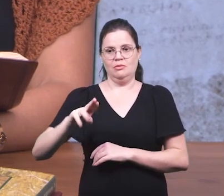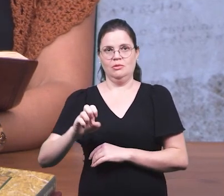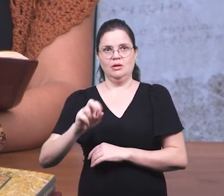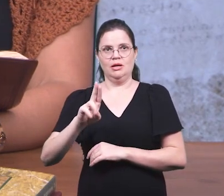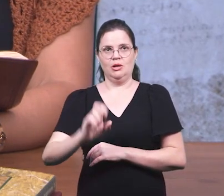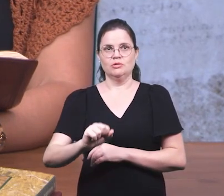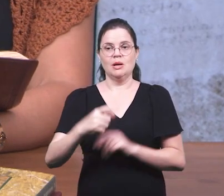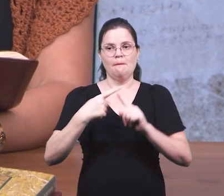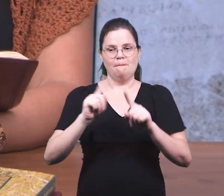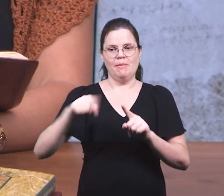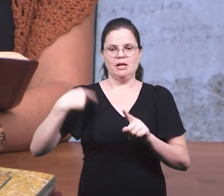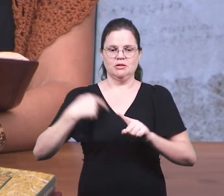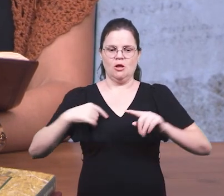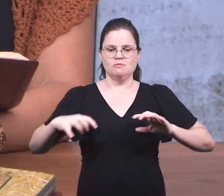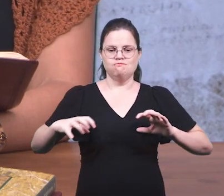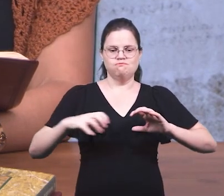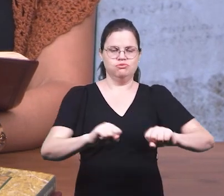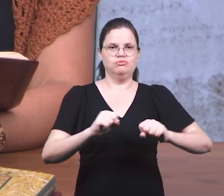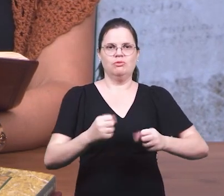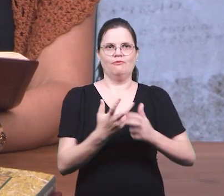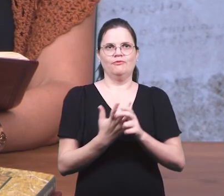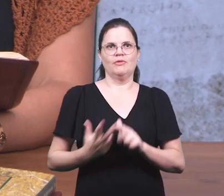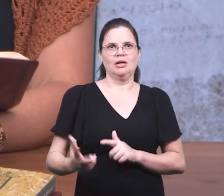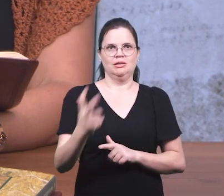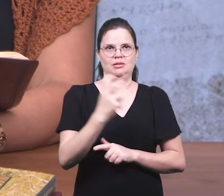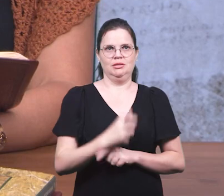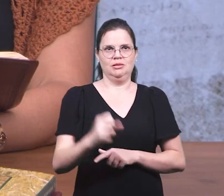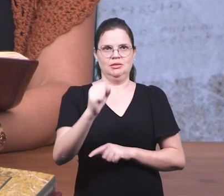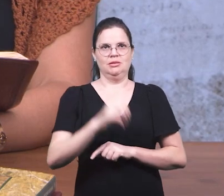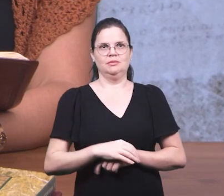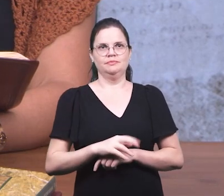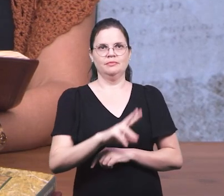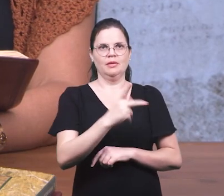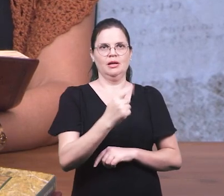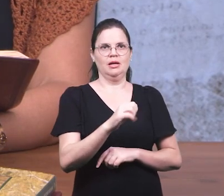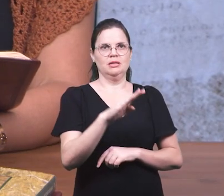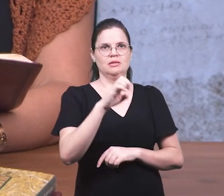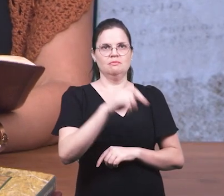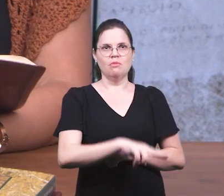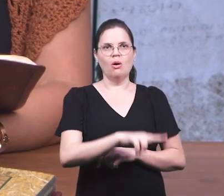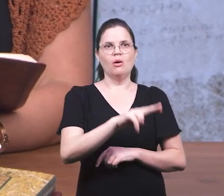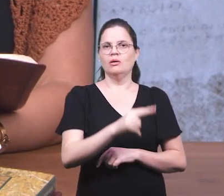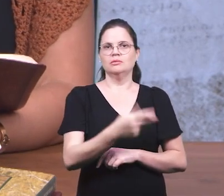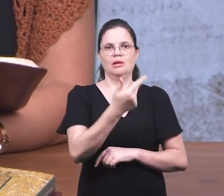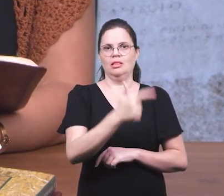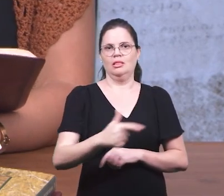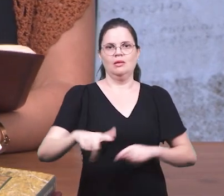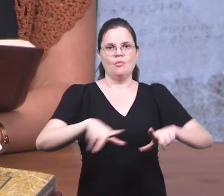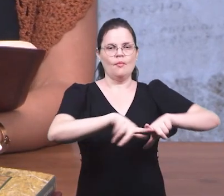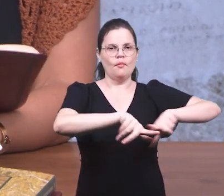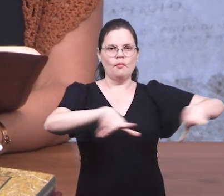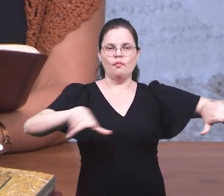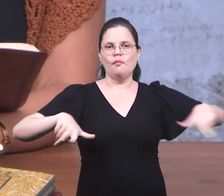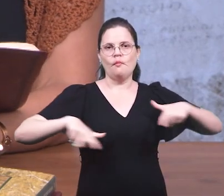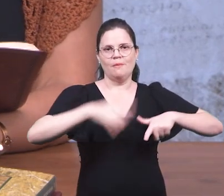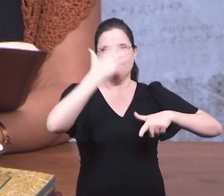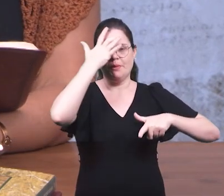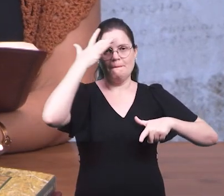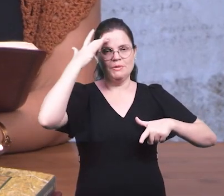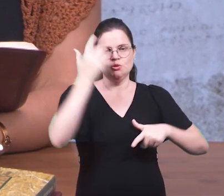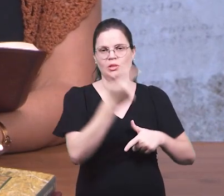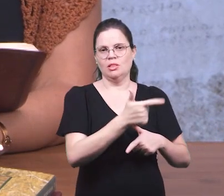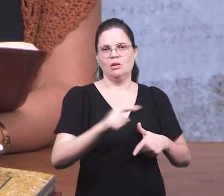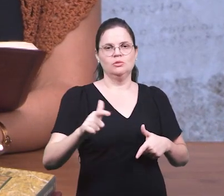os derribamos. Esbom perdida é até de bom, e os assolamos até